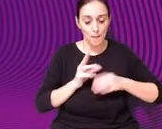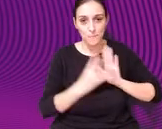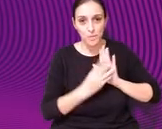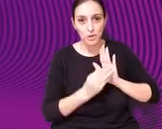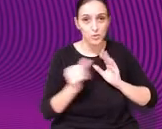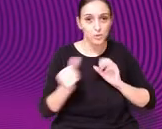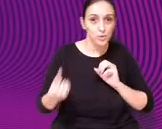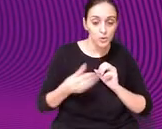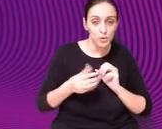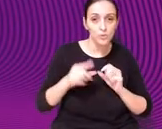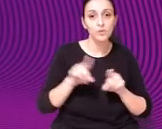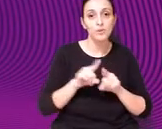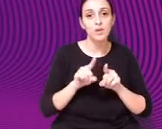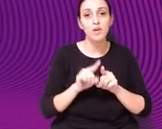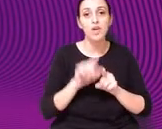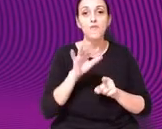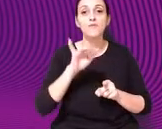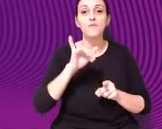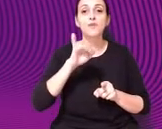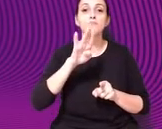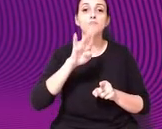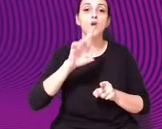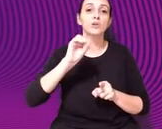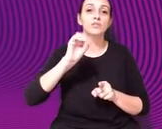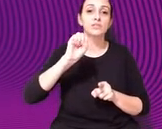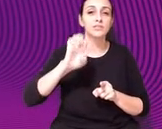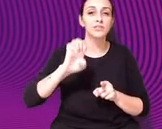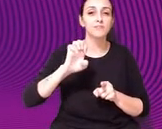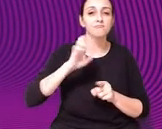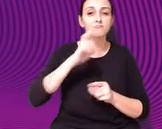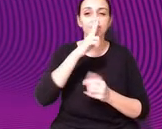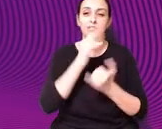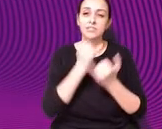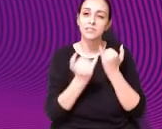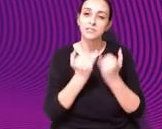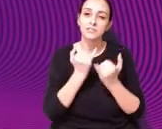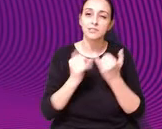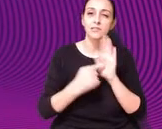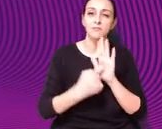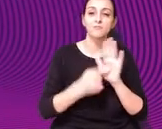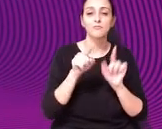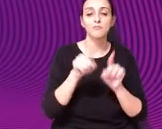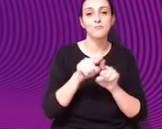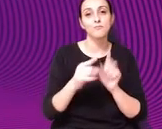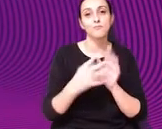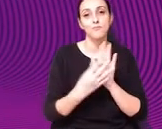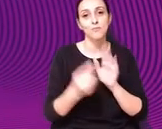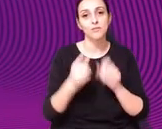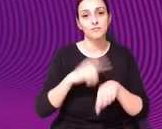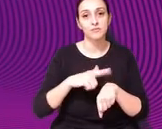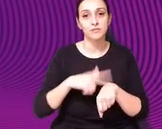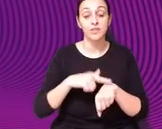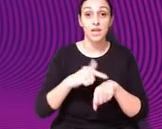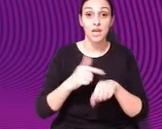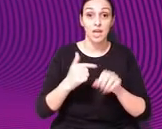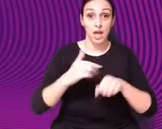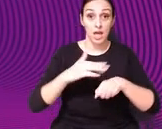presença da fibrose do realce, semelhante ao que ela apresenta no momento, pegando parede anterior, inferior e